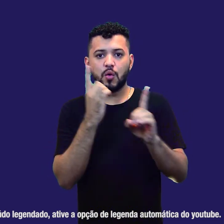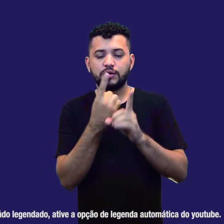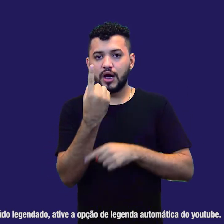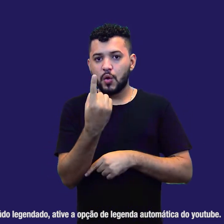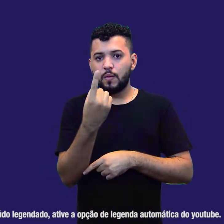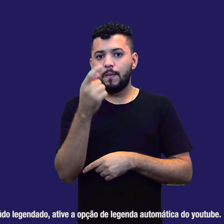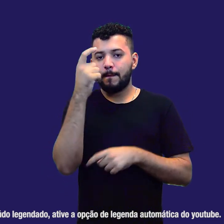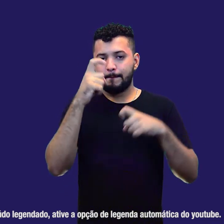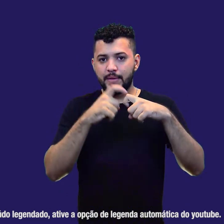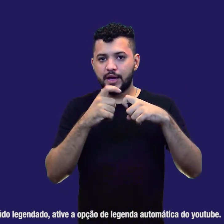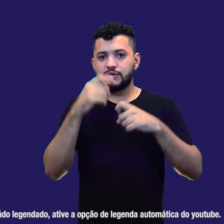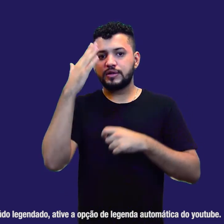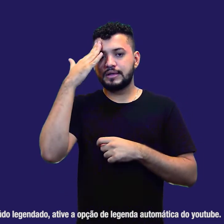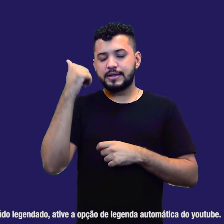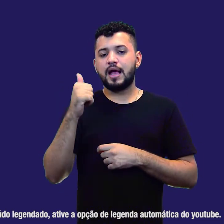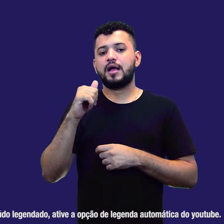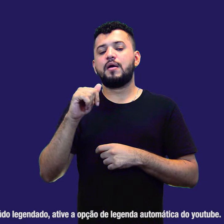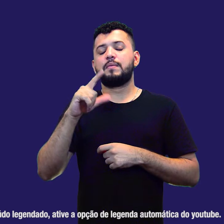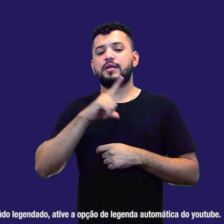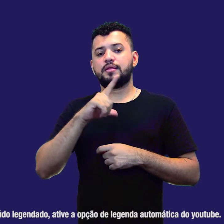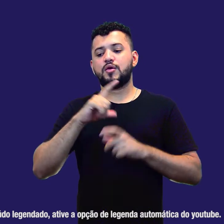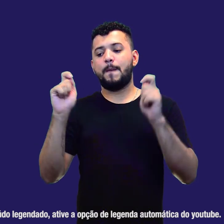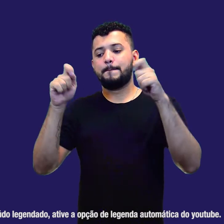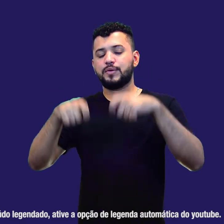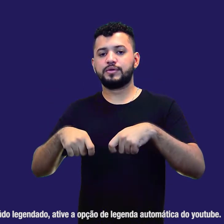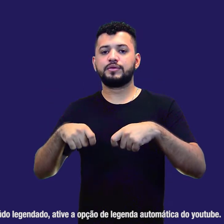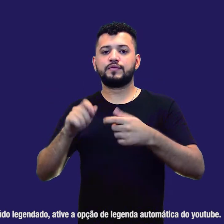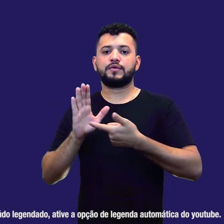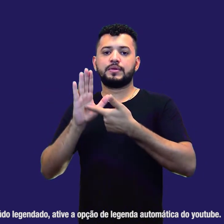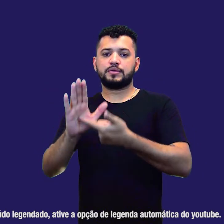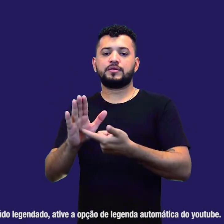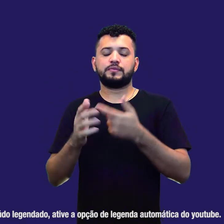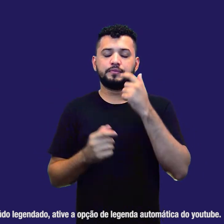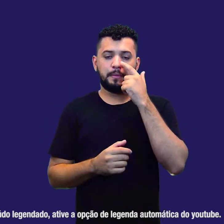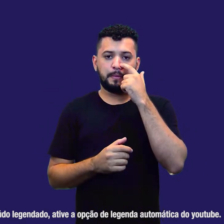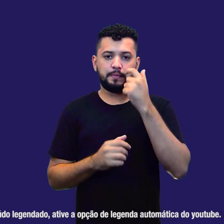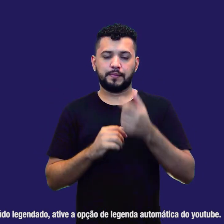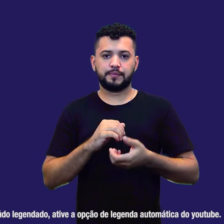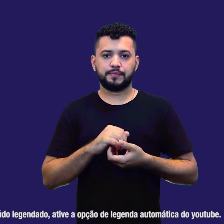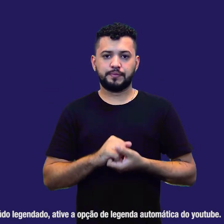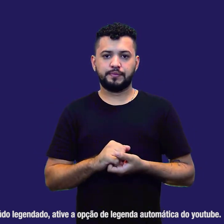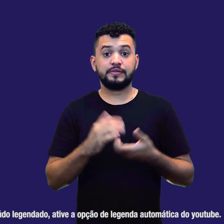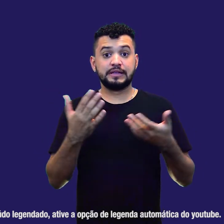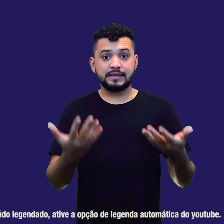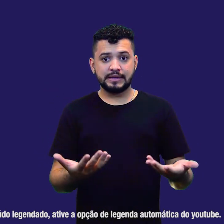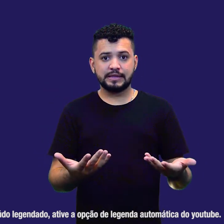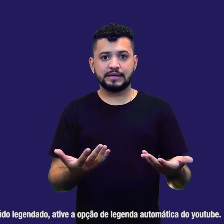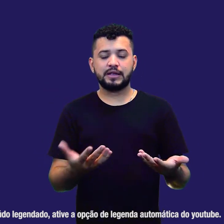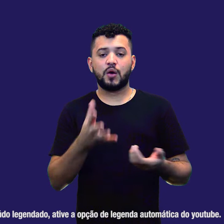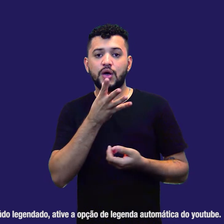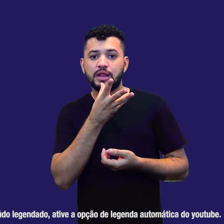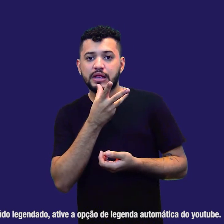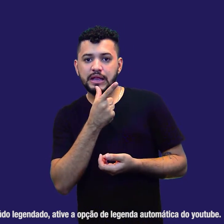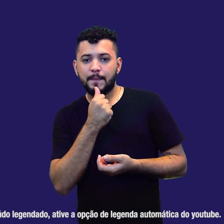pense nesse possível diagnóstico de uma doença rara. Agora, essa demora aí no diagnóstico, né, nessas tentativas